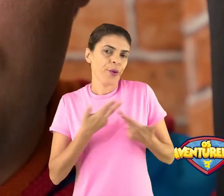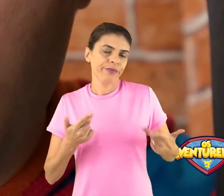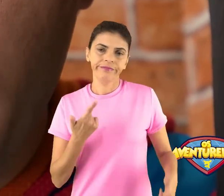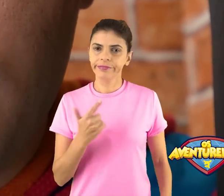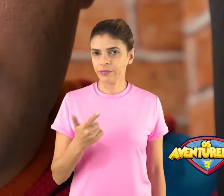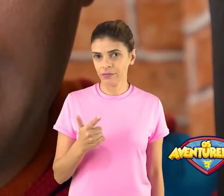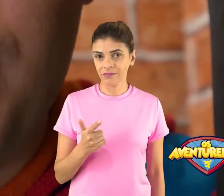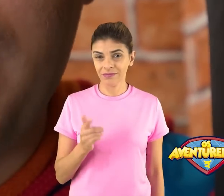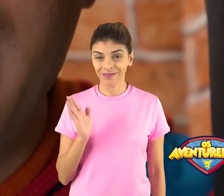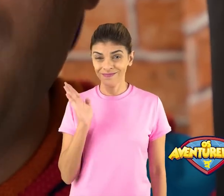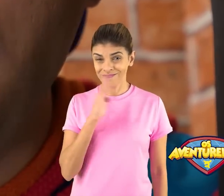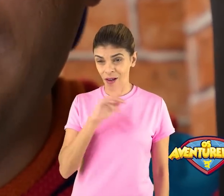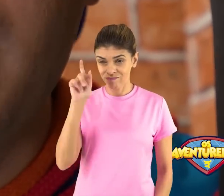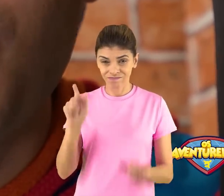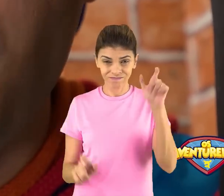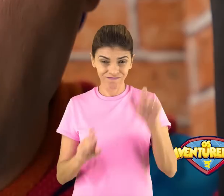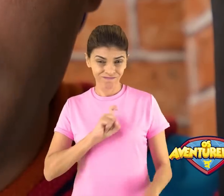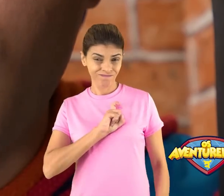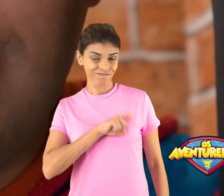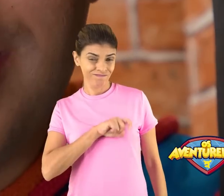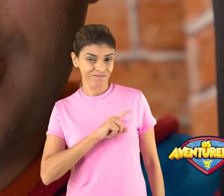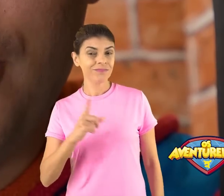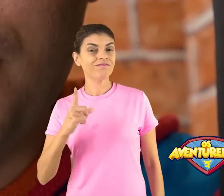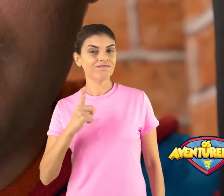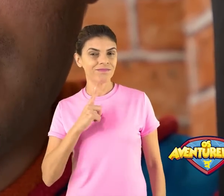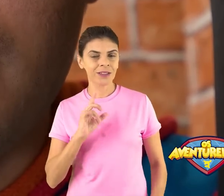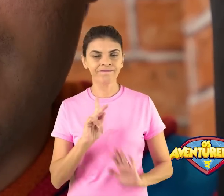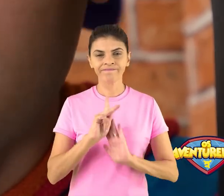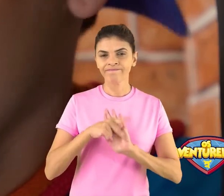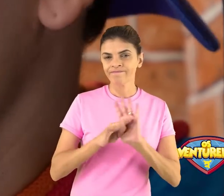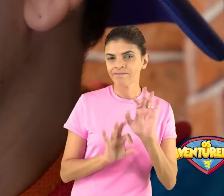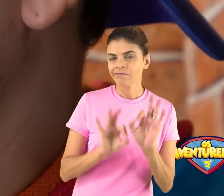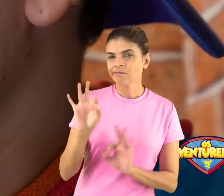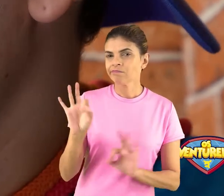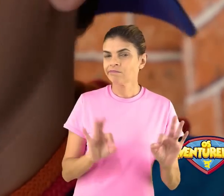Os vilões, eles criaram um plano muito sinistro